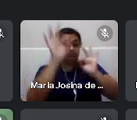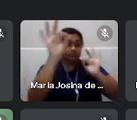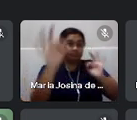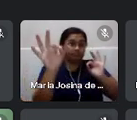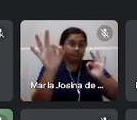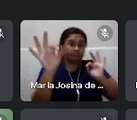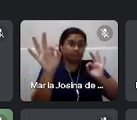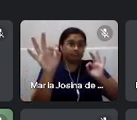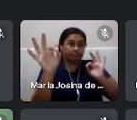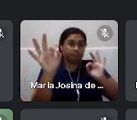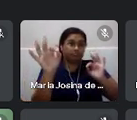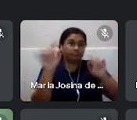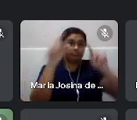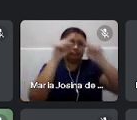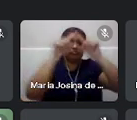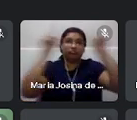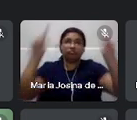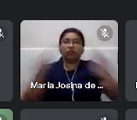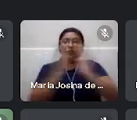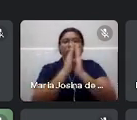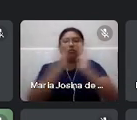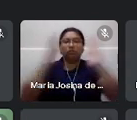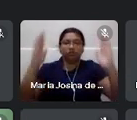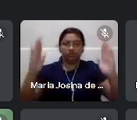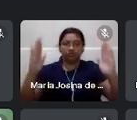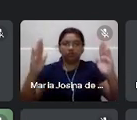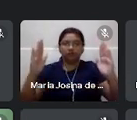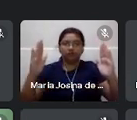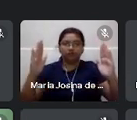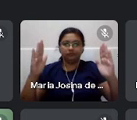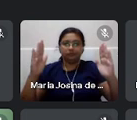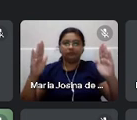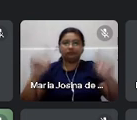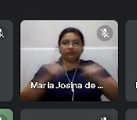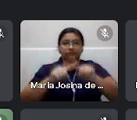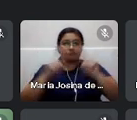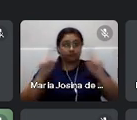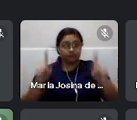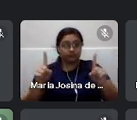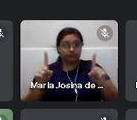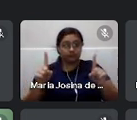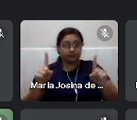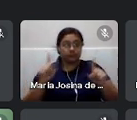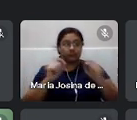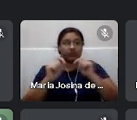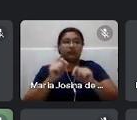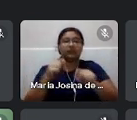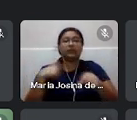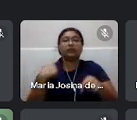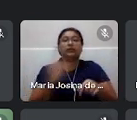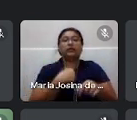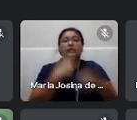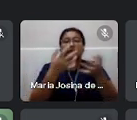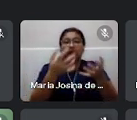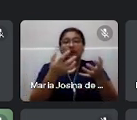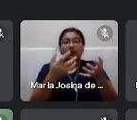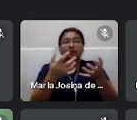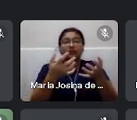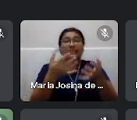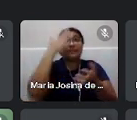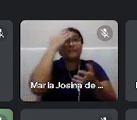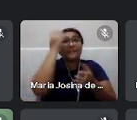maior. Mas o evento que a gente quer medir é o evento do disco